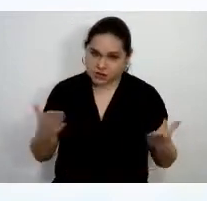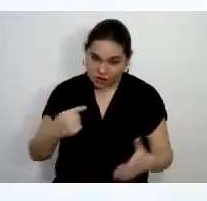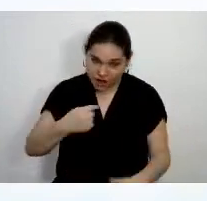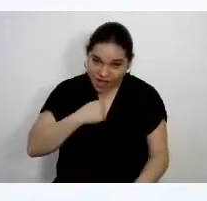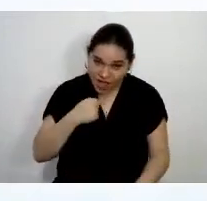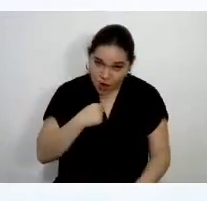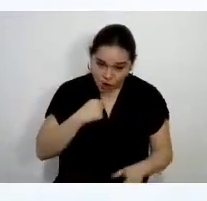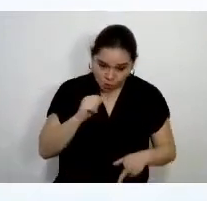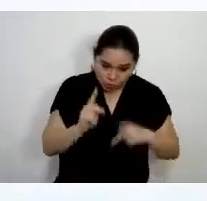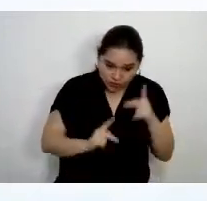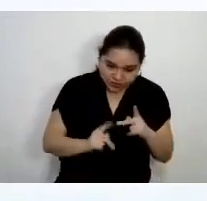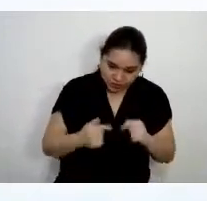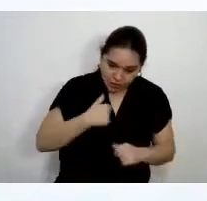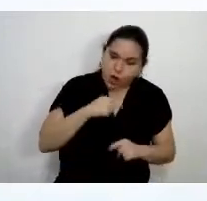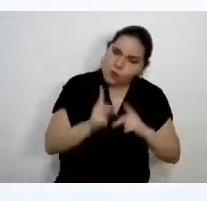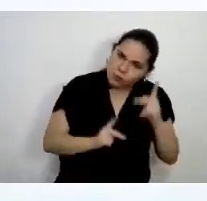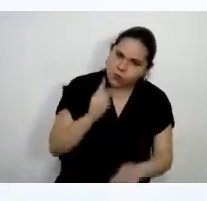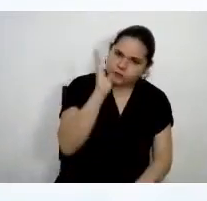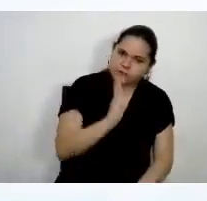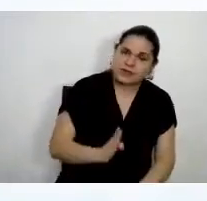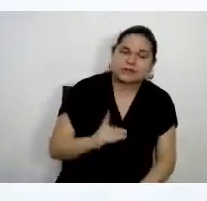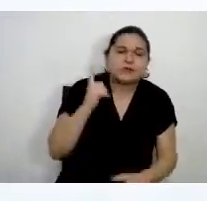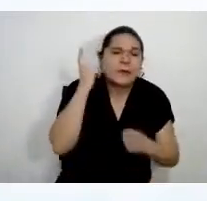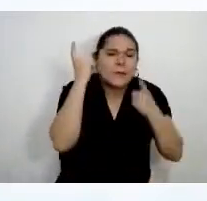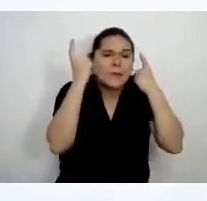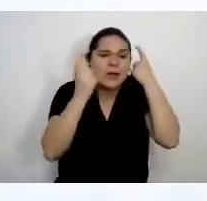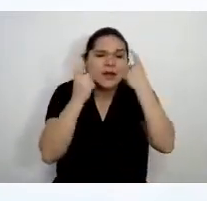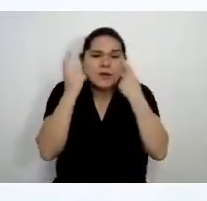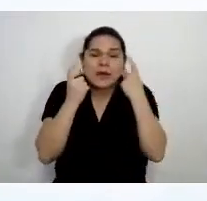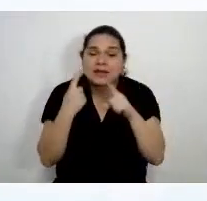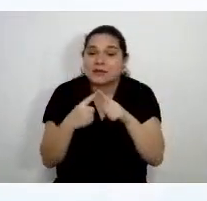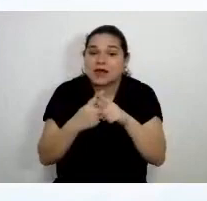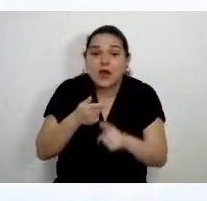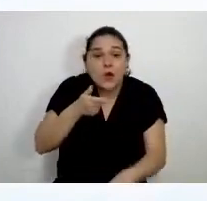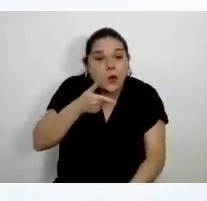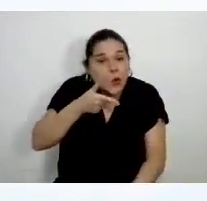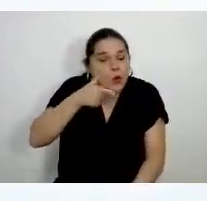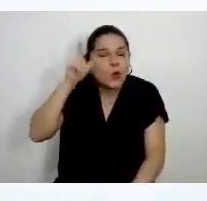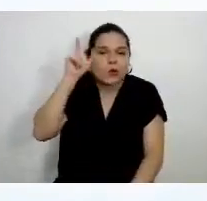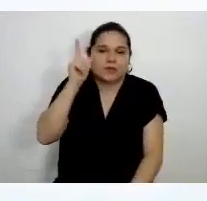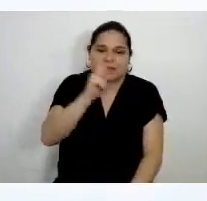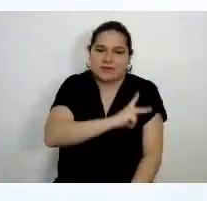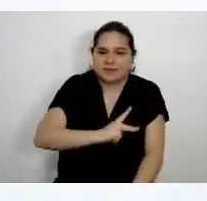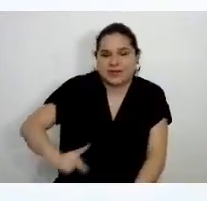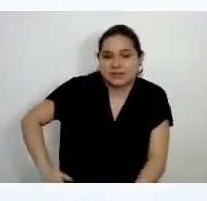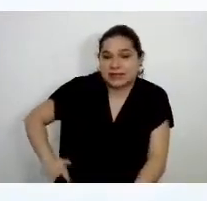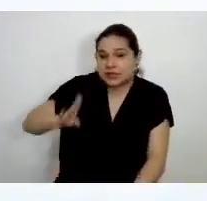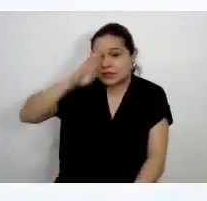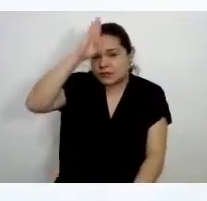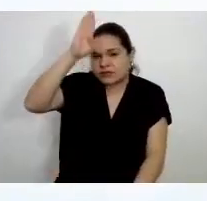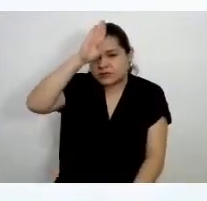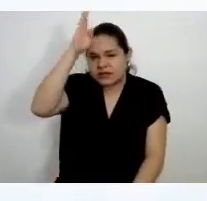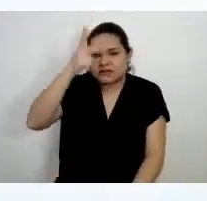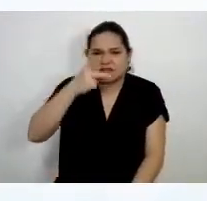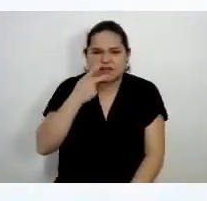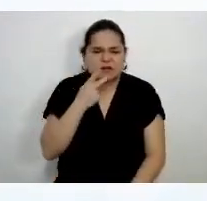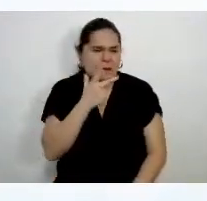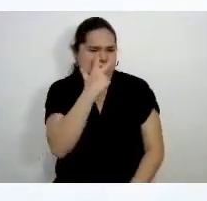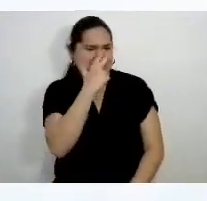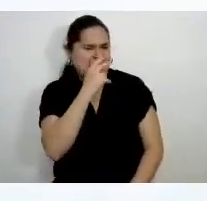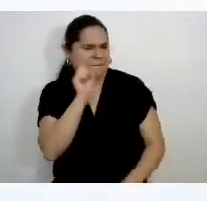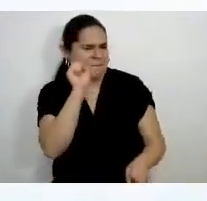povo brasileiro, fiquei preocupadíssima, porque ainda ontem o presidente da República disse: deixem de ser maricas